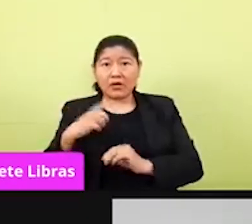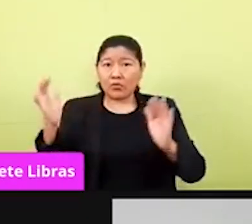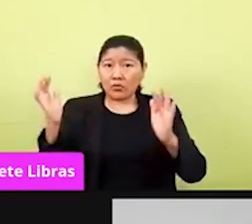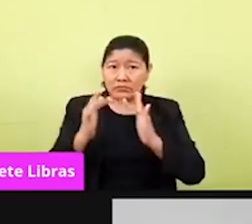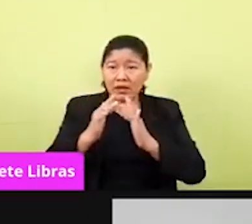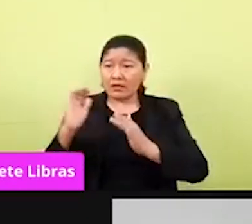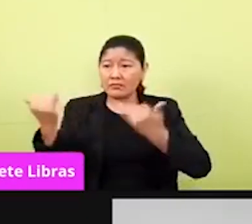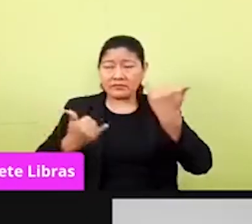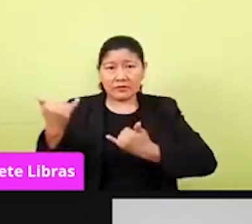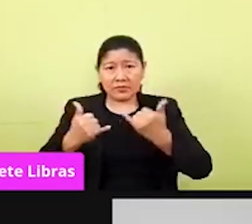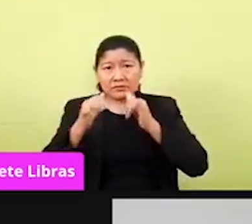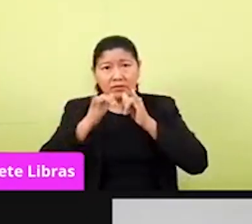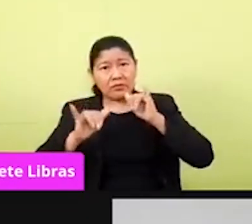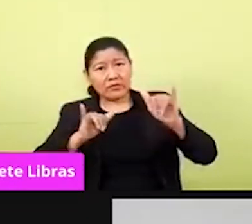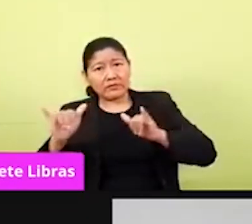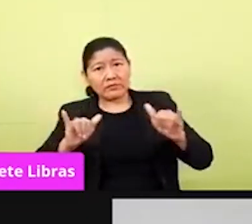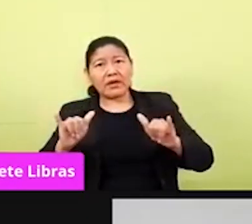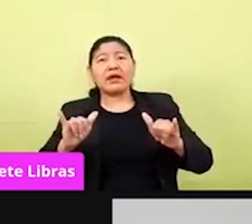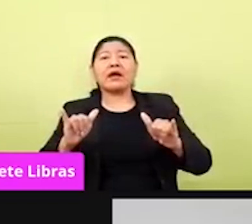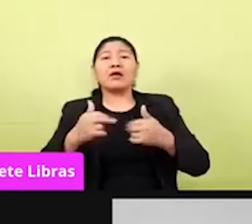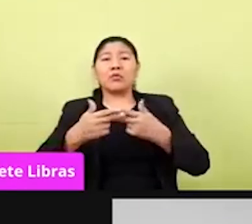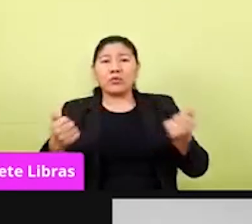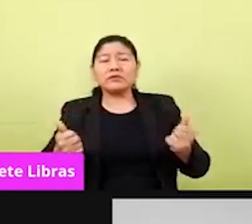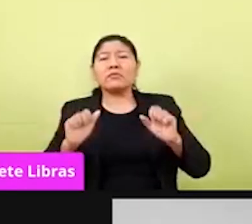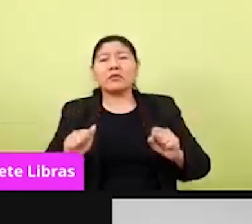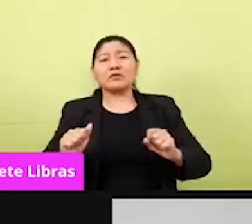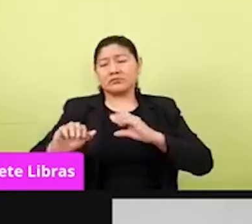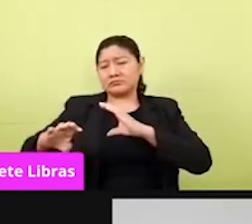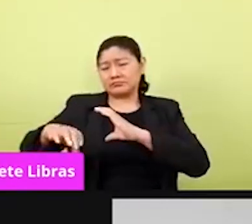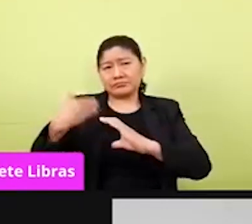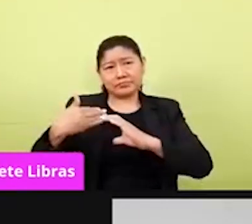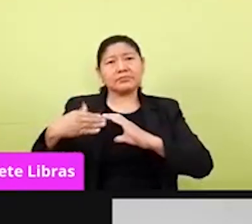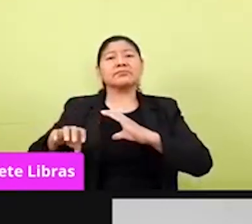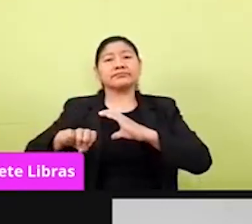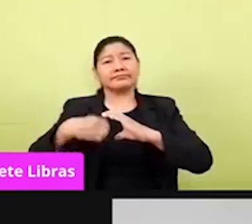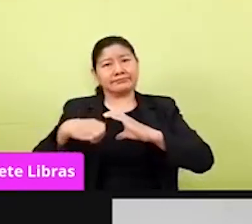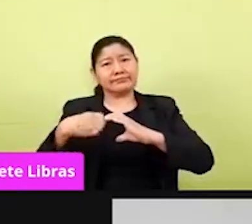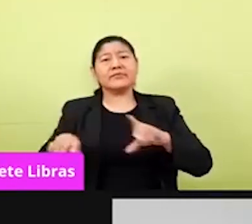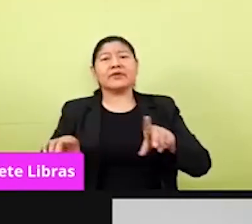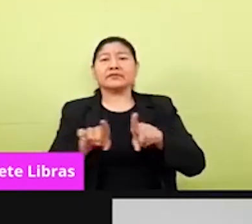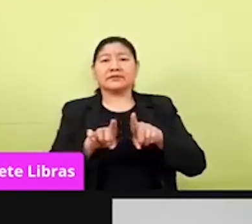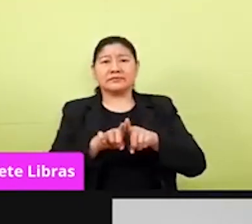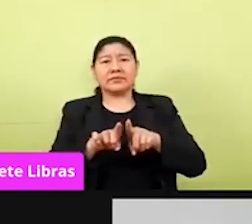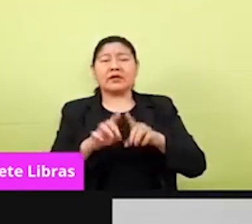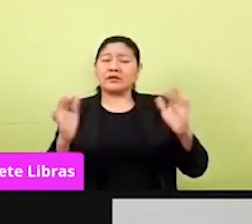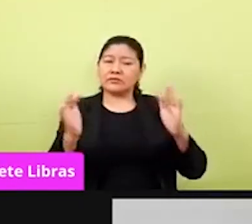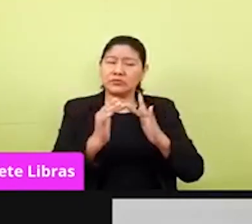Márcia? Você disponibilizou para nós lá na DED, a gente pode estar enviando aí, né, por e-mail aí para